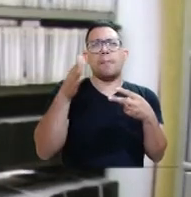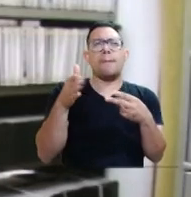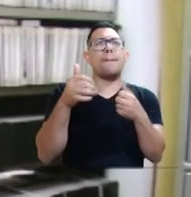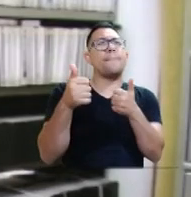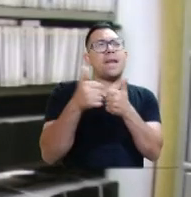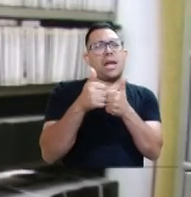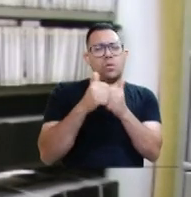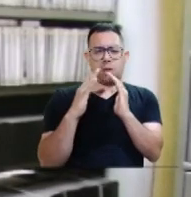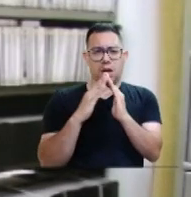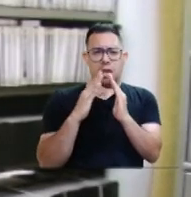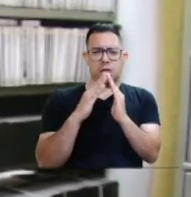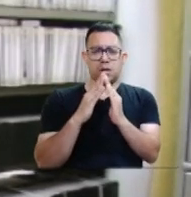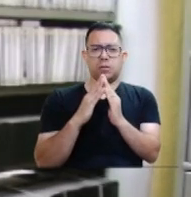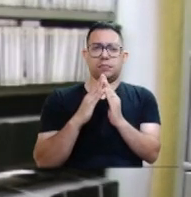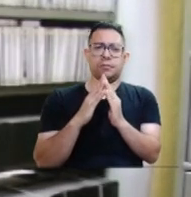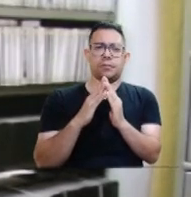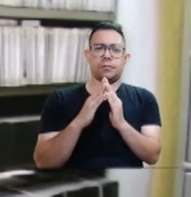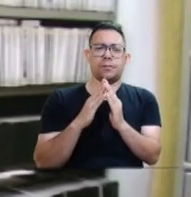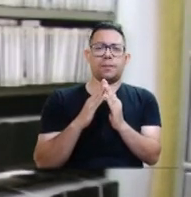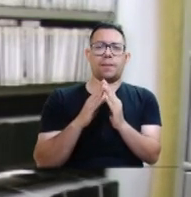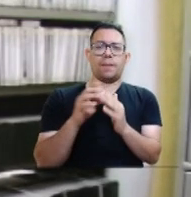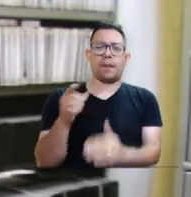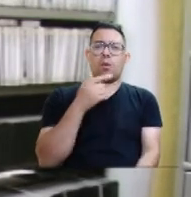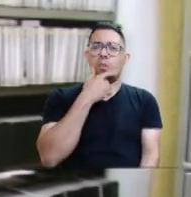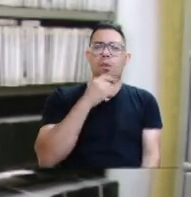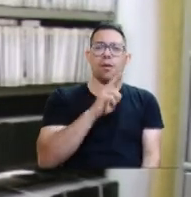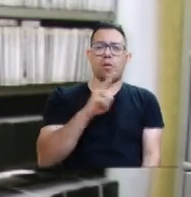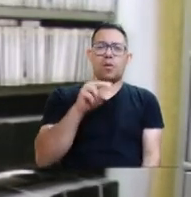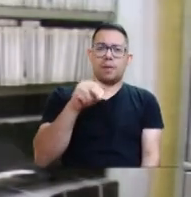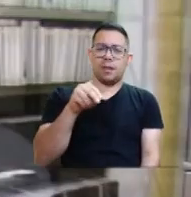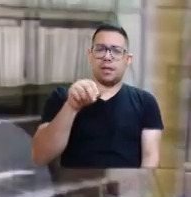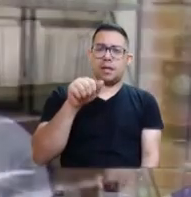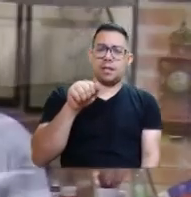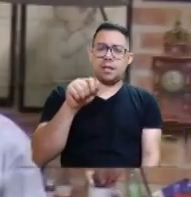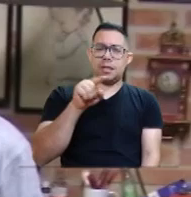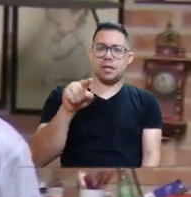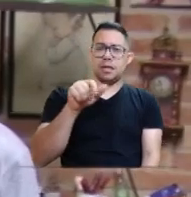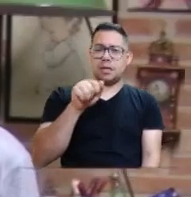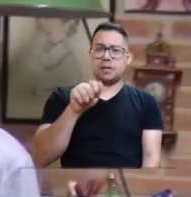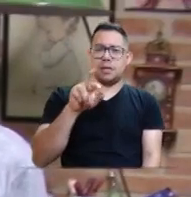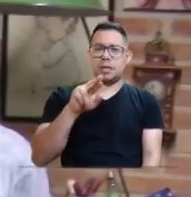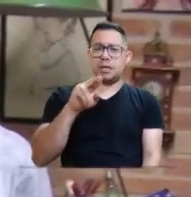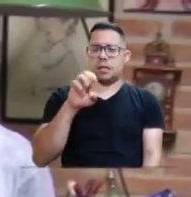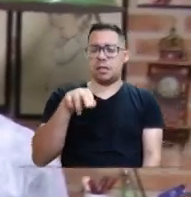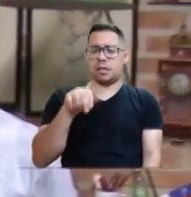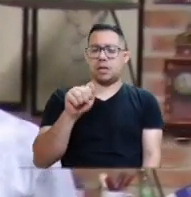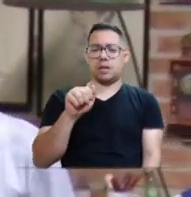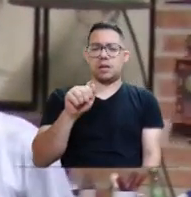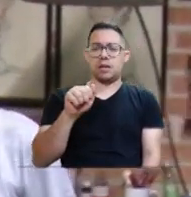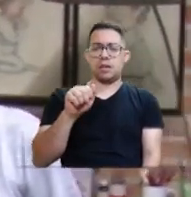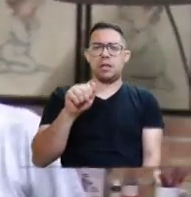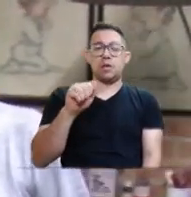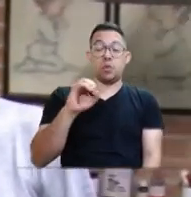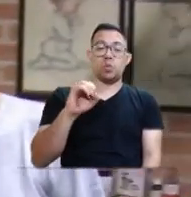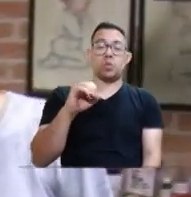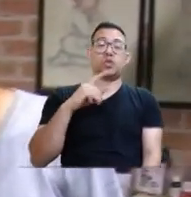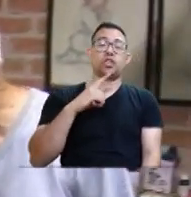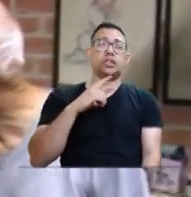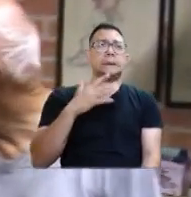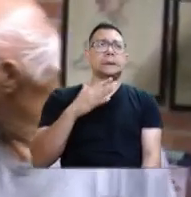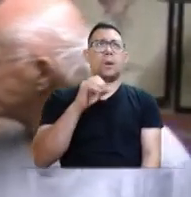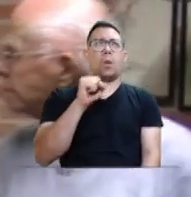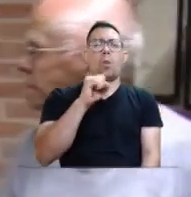cima. E o proprietário, o Sr. Nazareno, tinha na época 800 VHS. E ele me ligou, eu